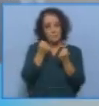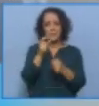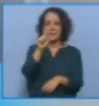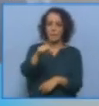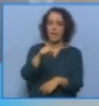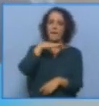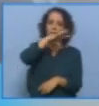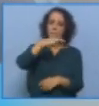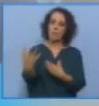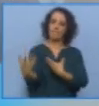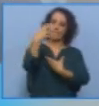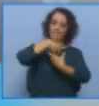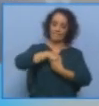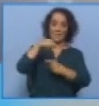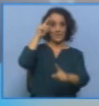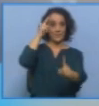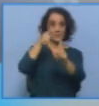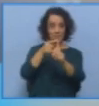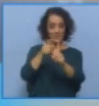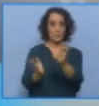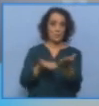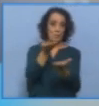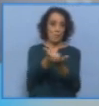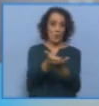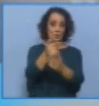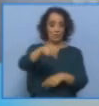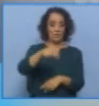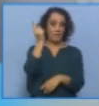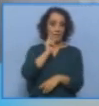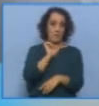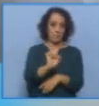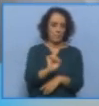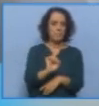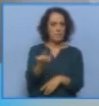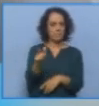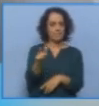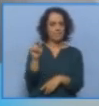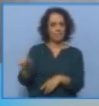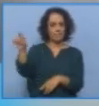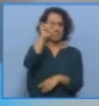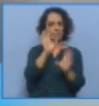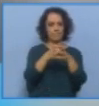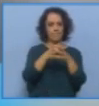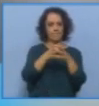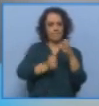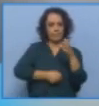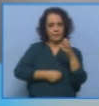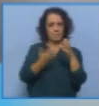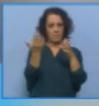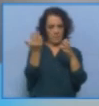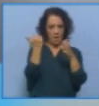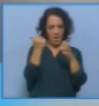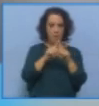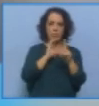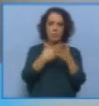é precisamente a tónica da mensagem, da proposta para este dia, e aí há trabalho a fazer nas comunidades cristãs para criar